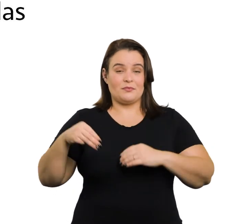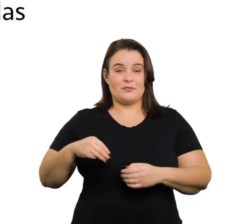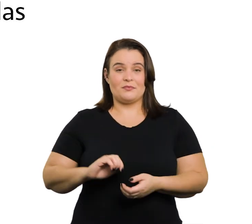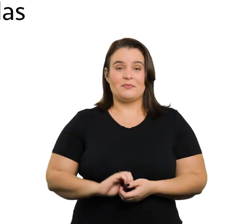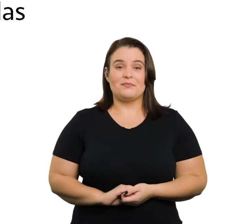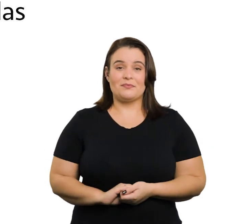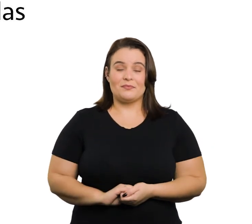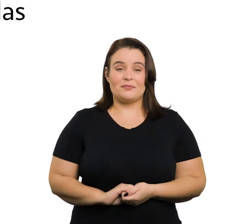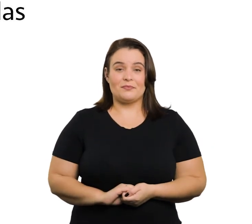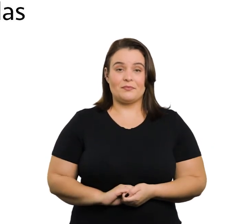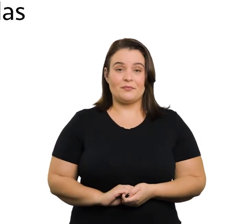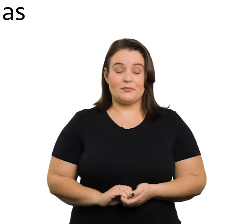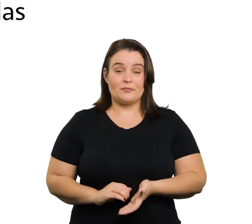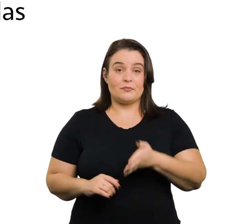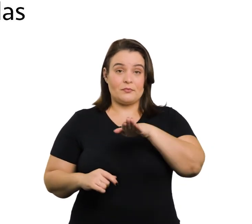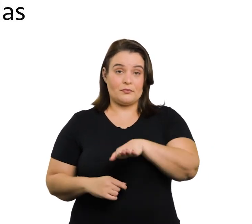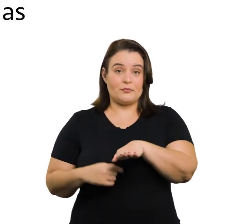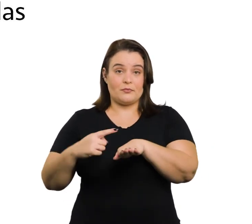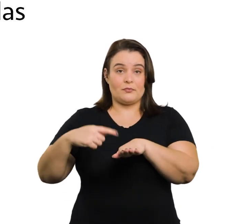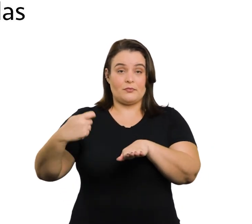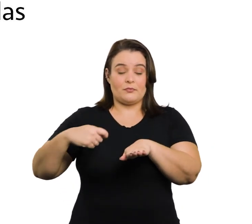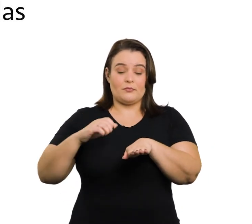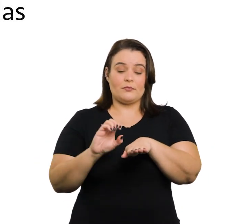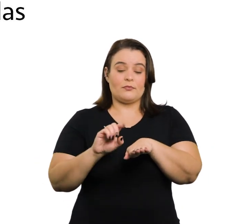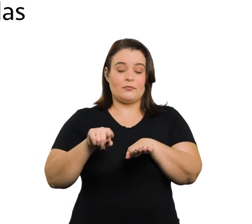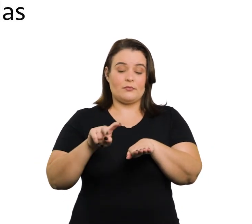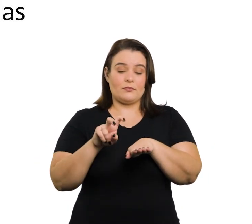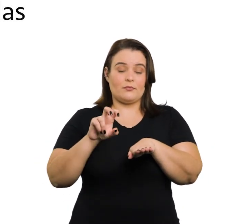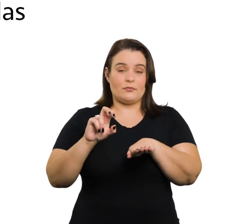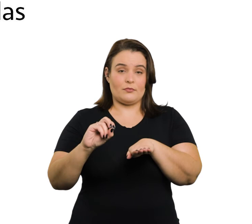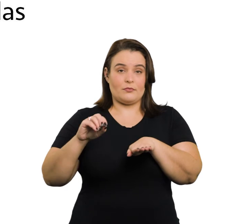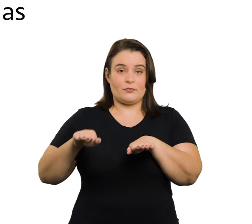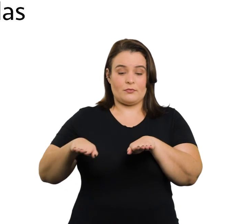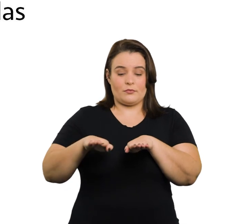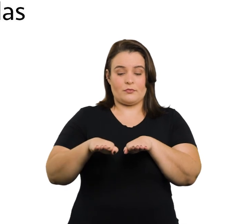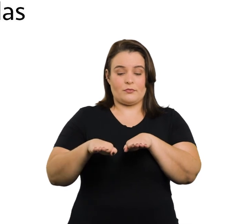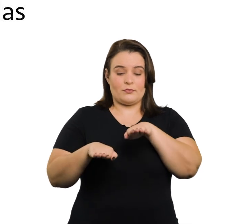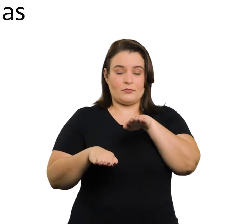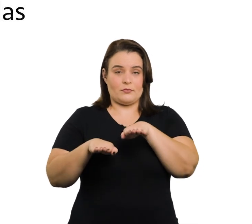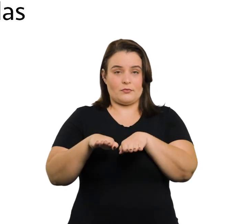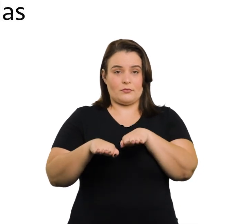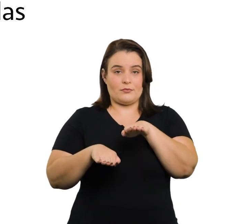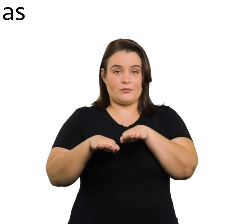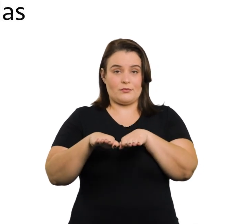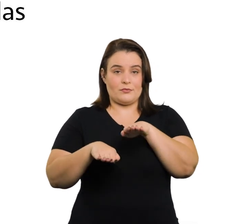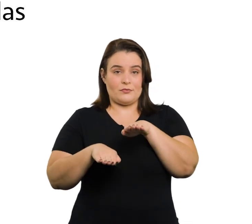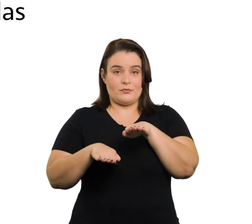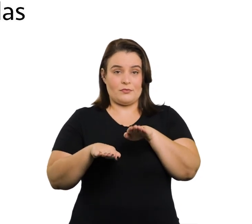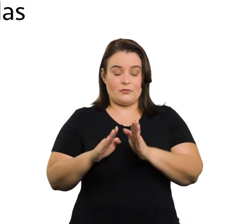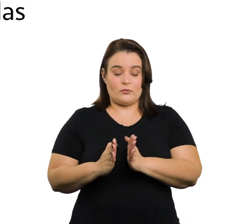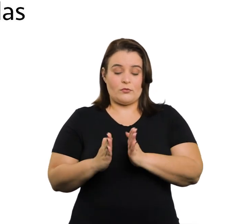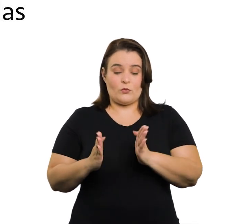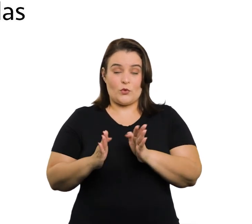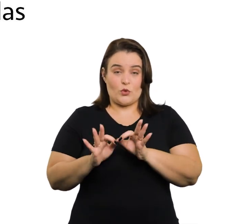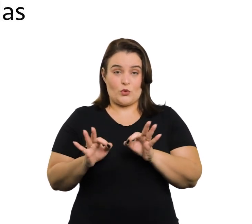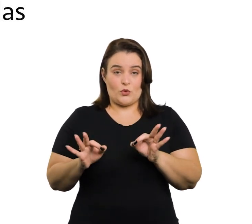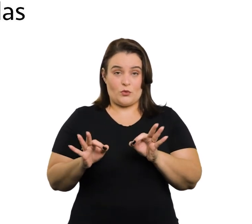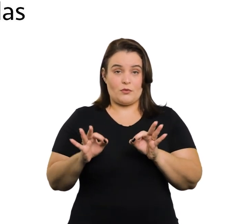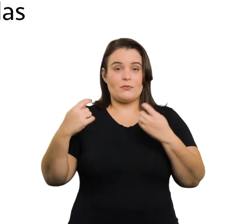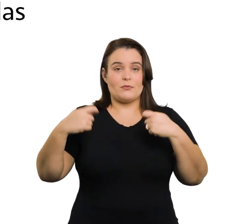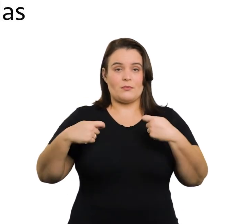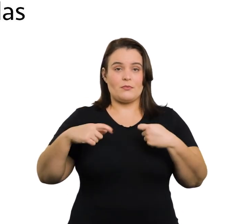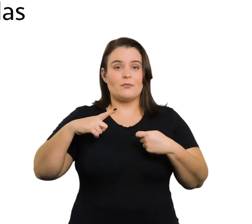a 1,80 m. O piso deve ser colocado a 0,50 m do limite das guias